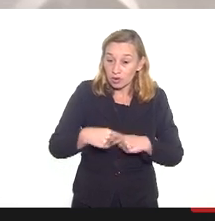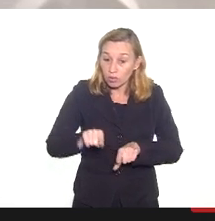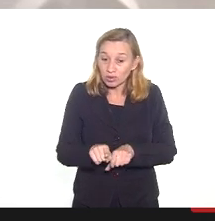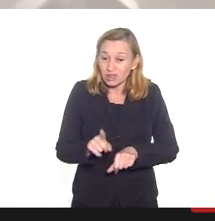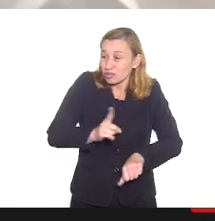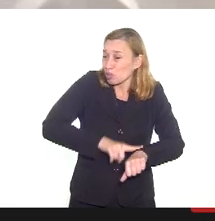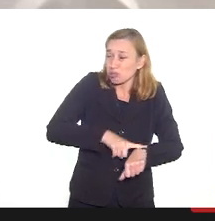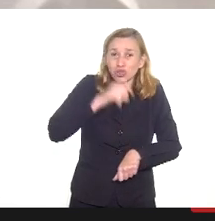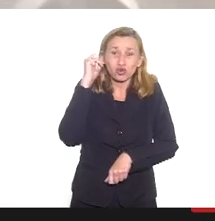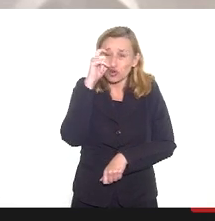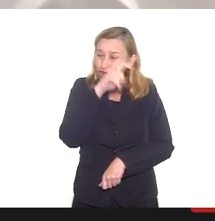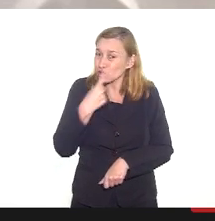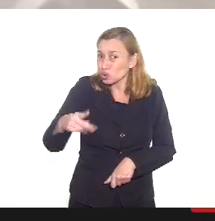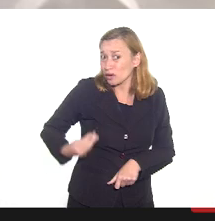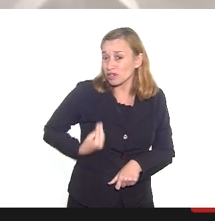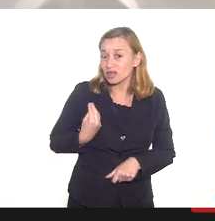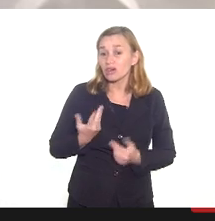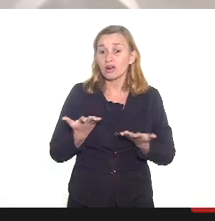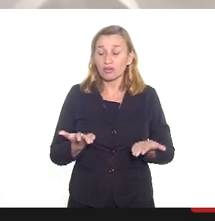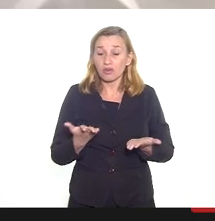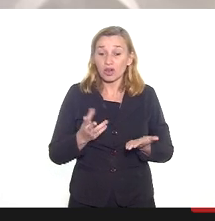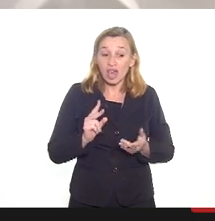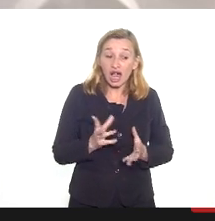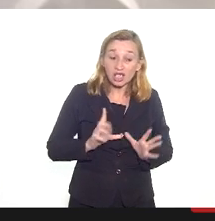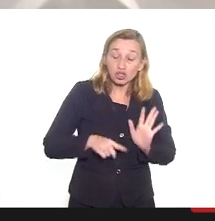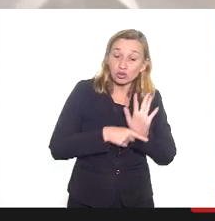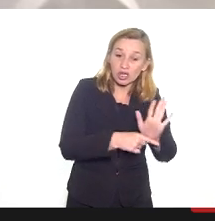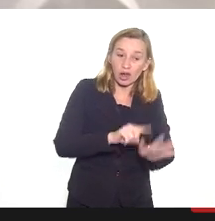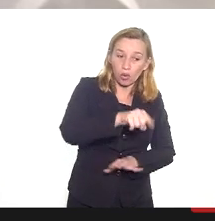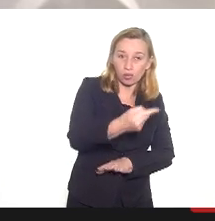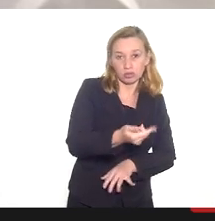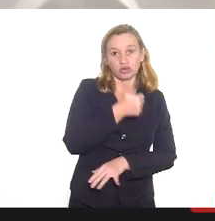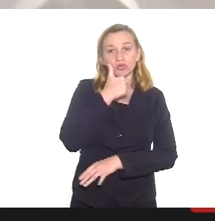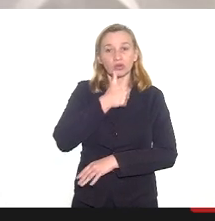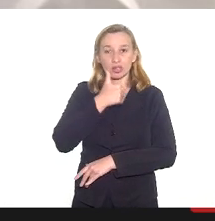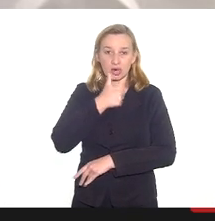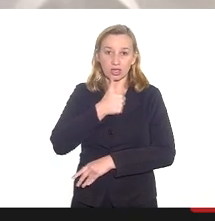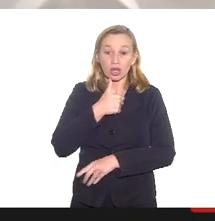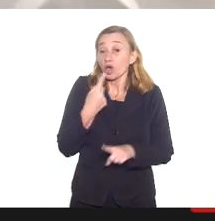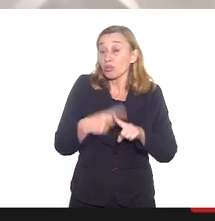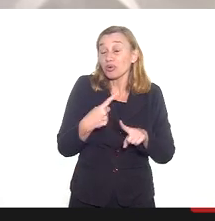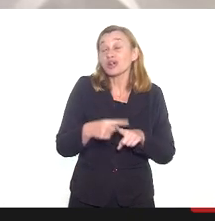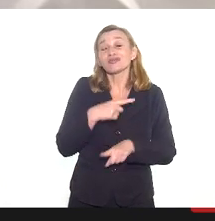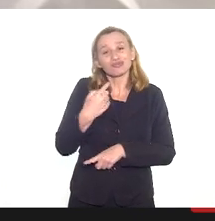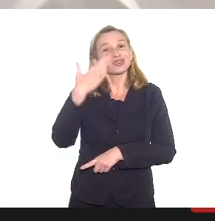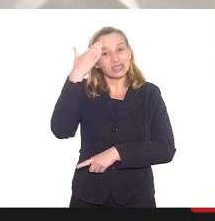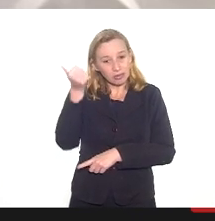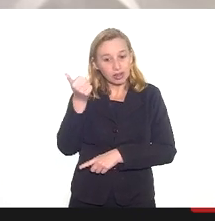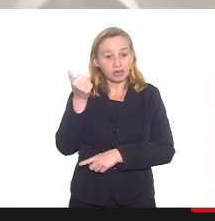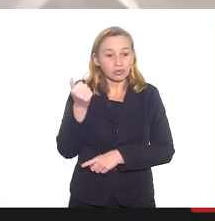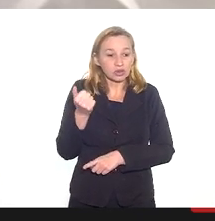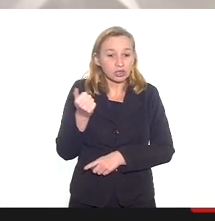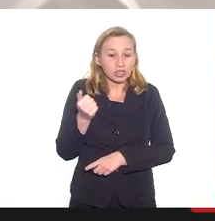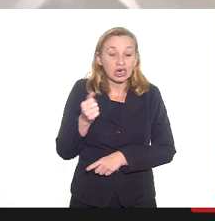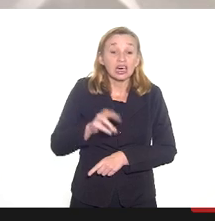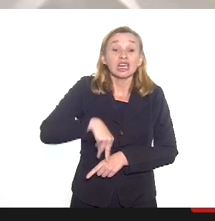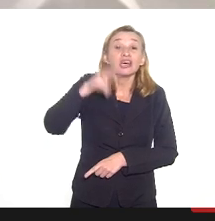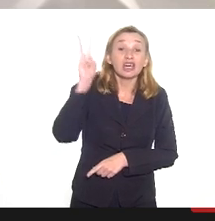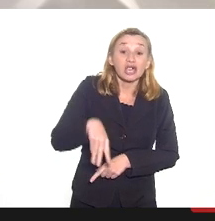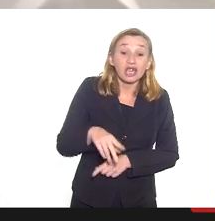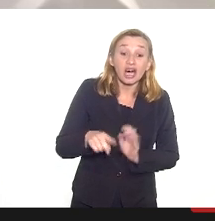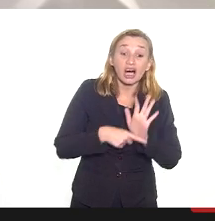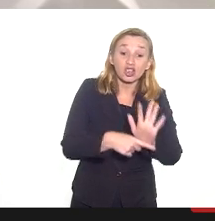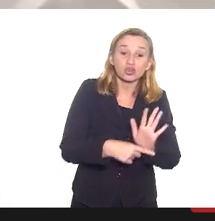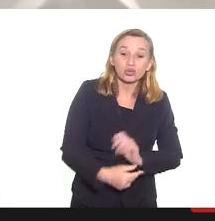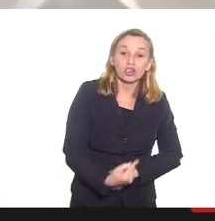momento tão difícil na sua vida foi socorrendo outras mulheres, porque a gente sabe que quem socorre uma mulher